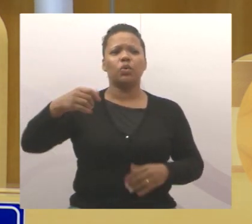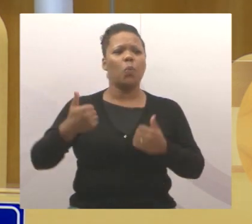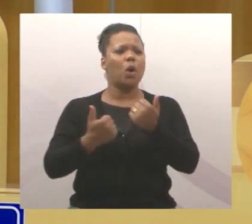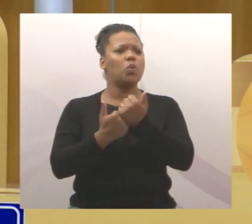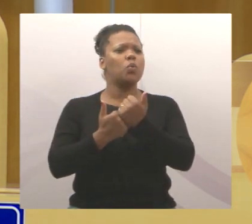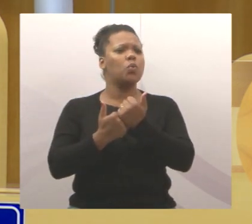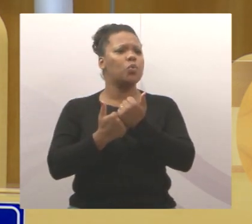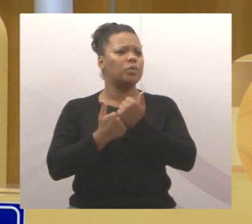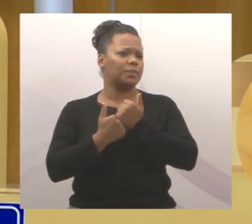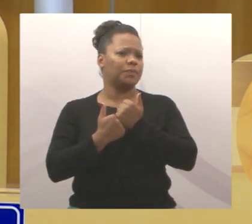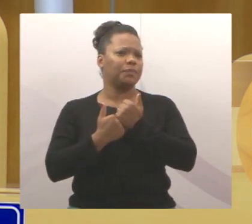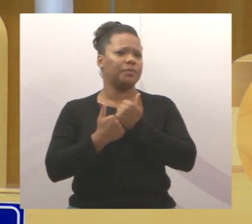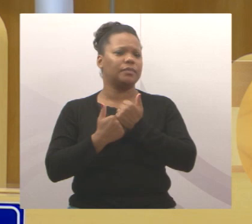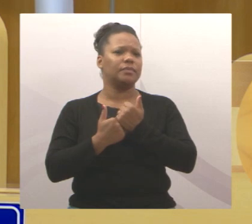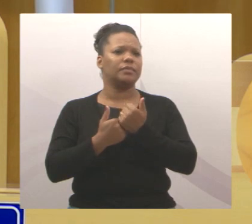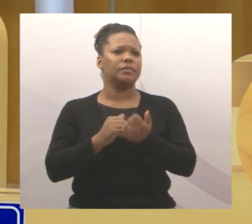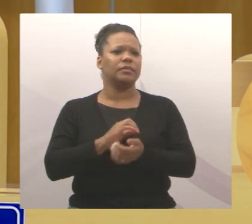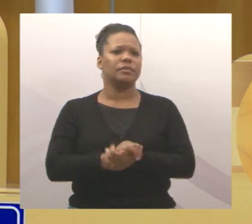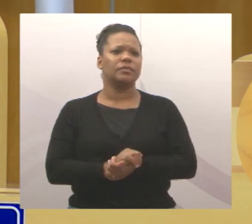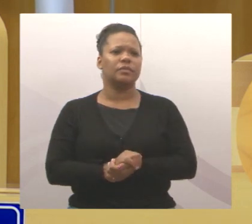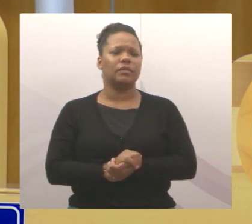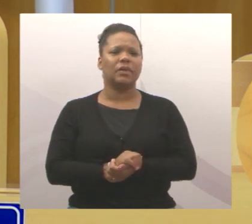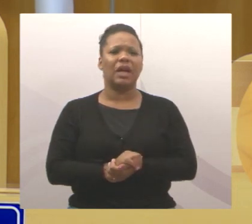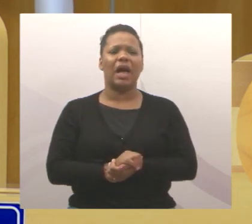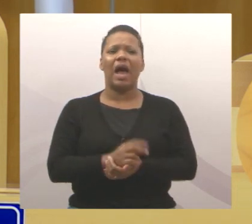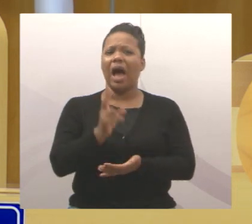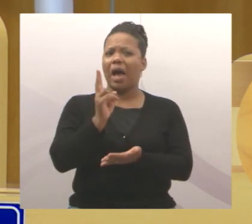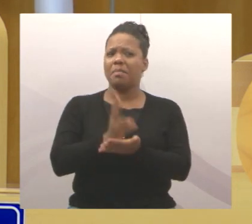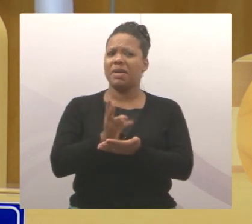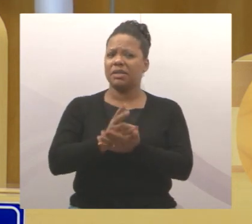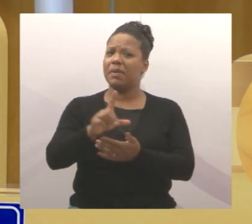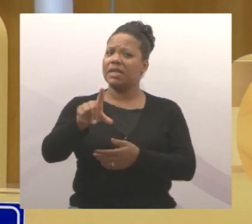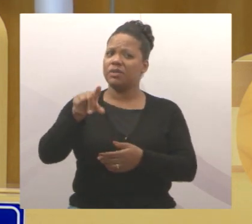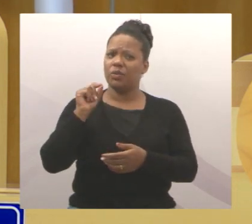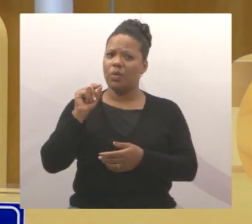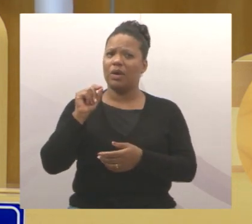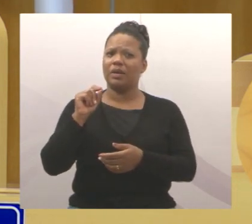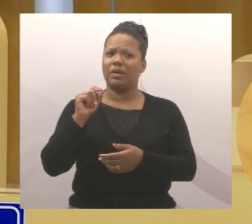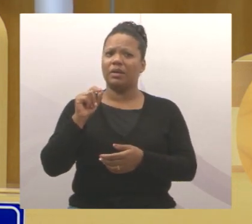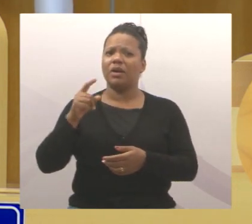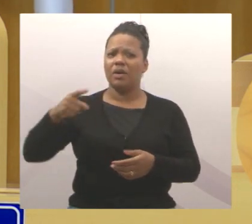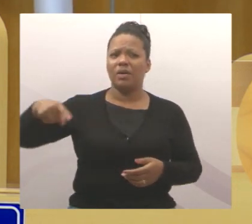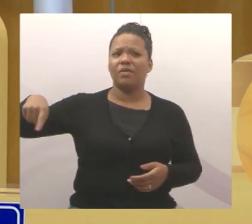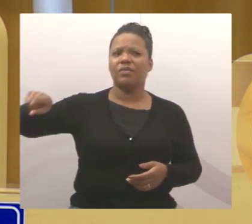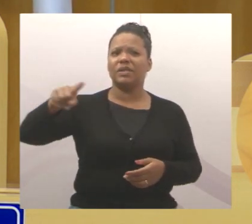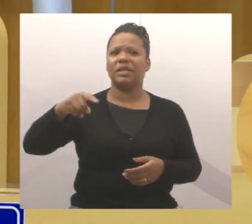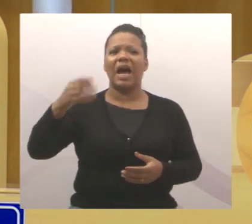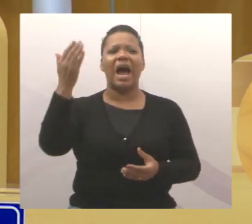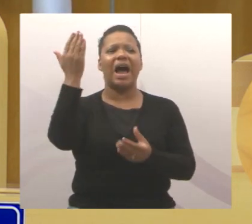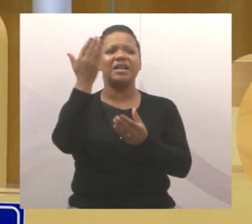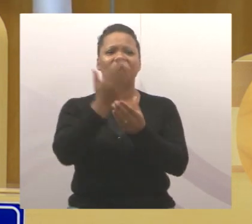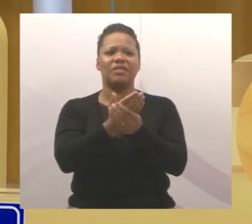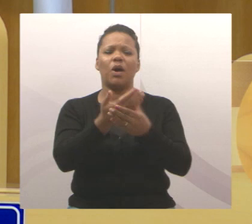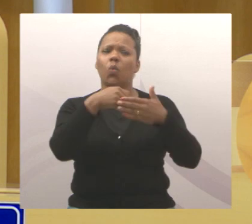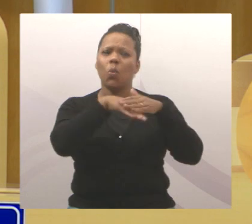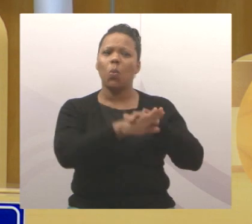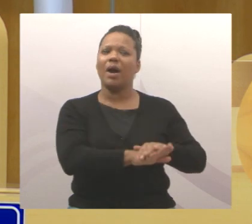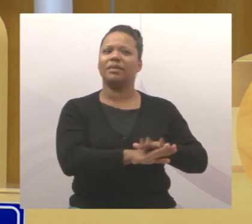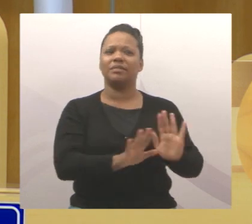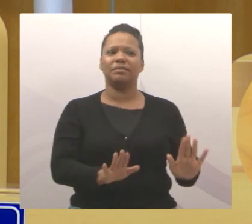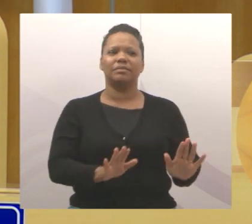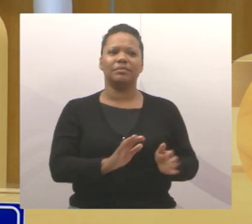lugar, se os senhores tomassem a mesma decisão que eu tomei, os senhores devem arquivar esse pedido